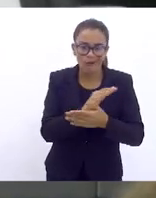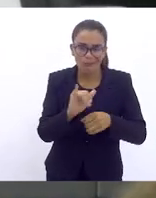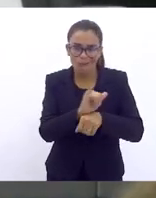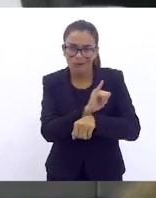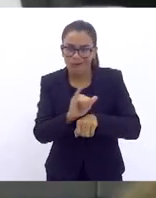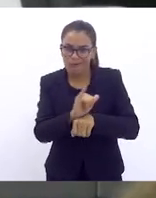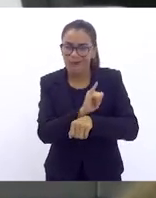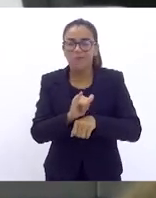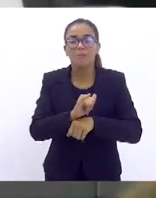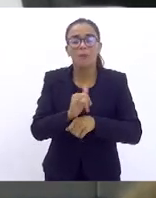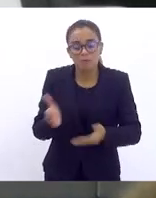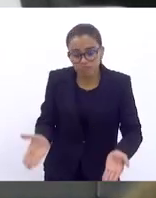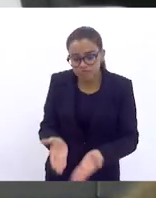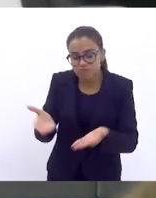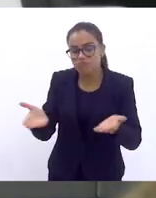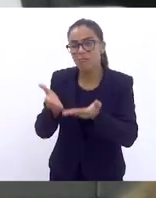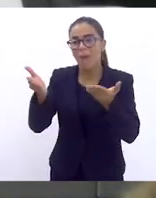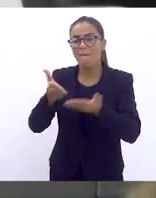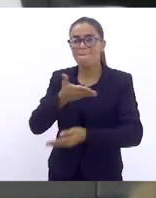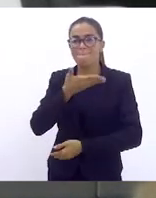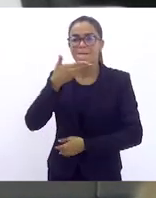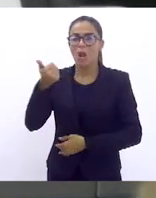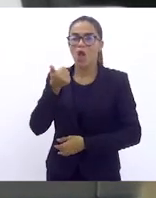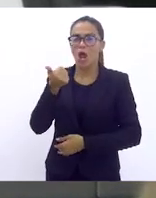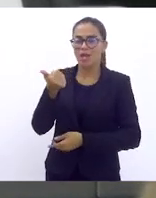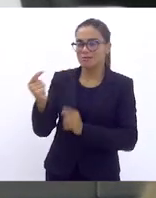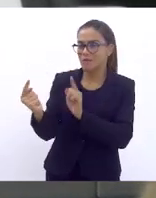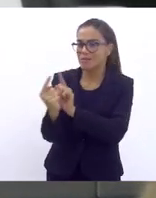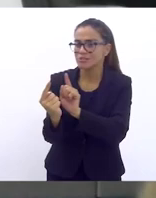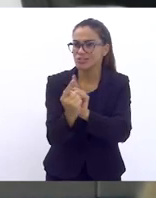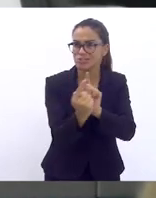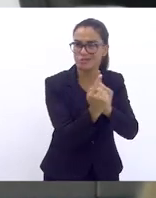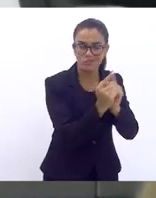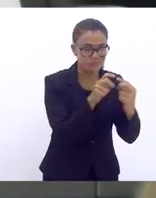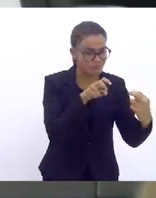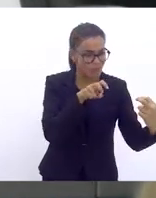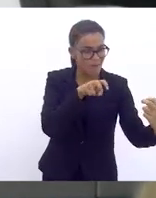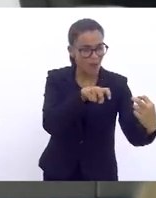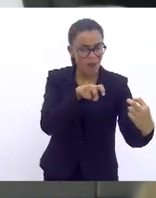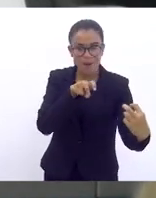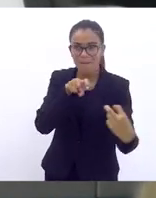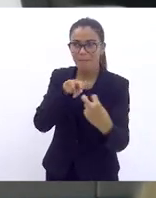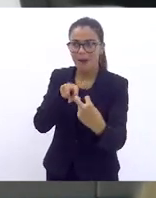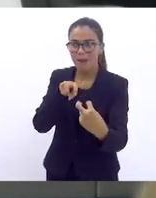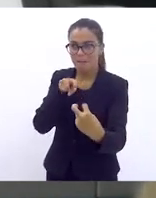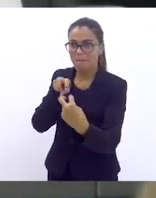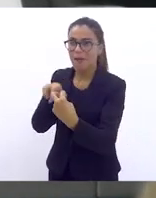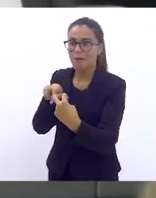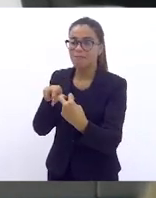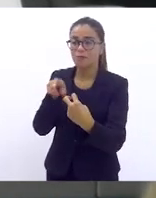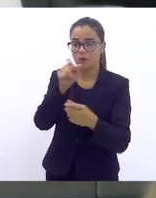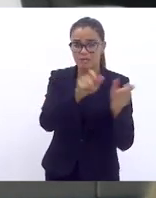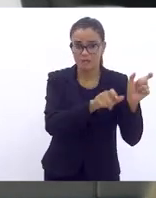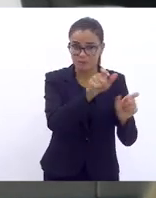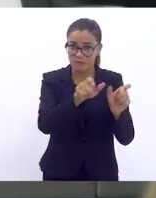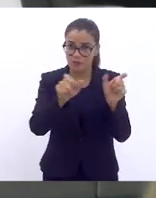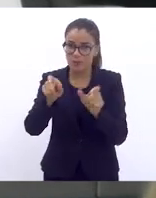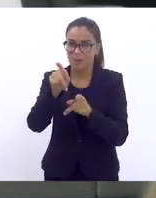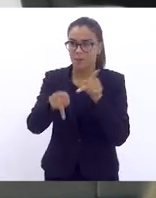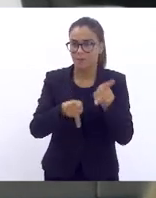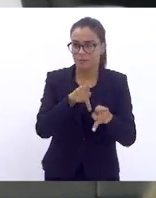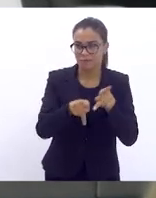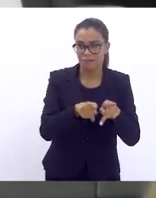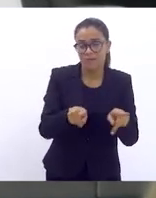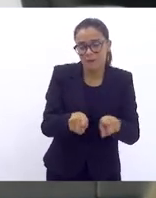uma melhoria na qualidade do atendimento não é por outro motivo né que a